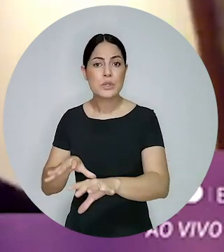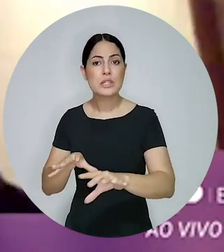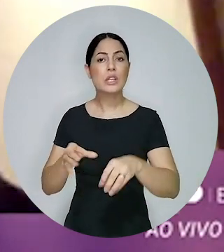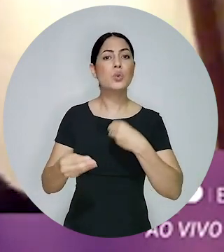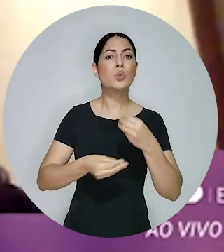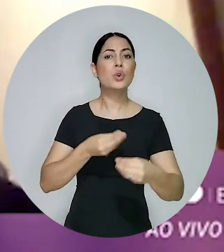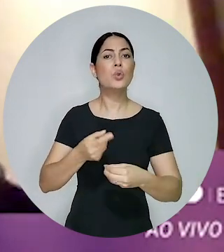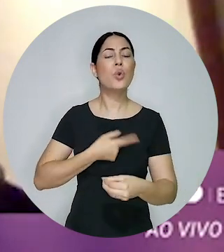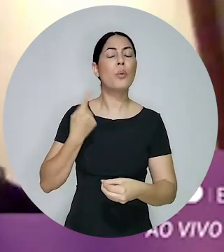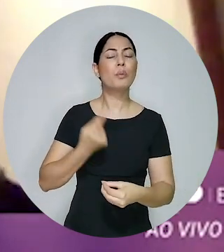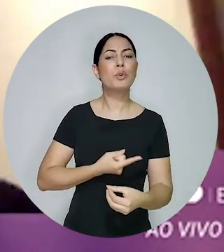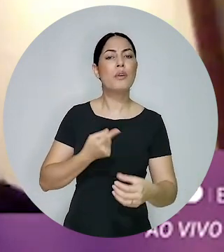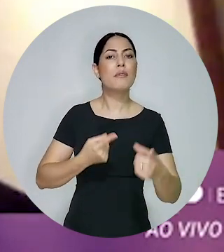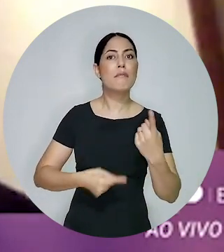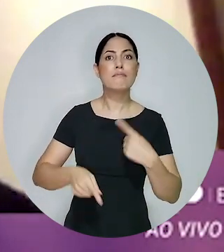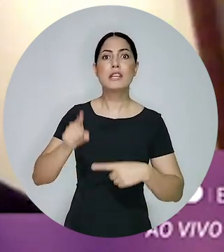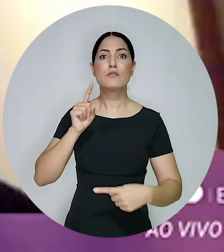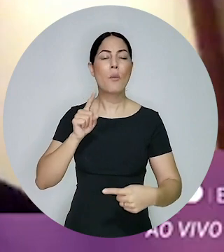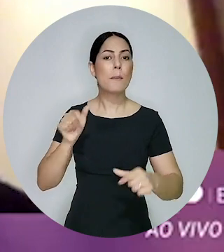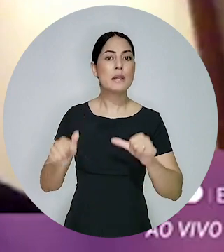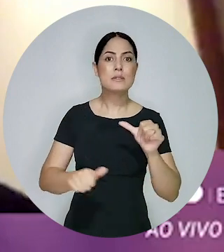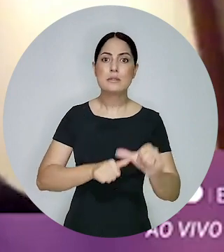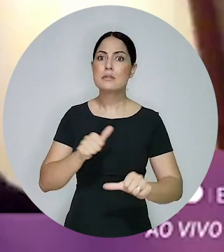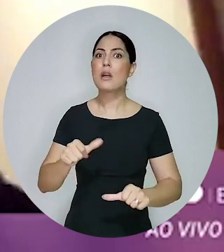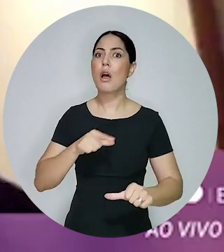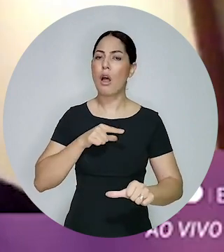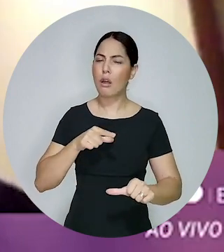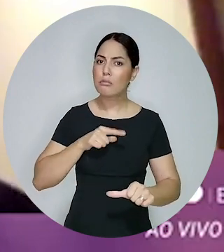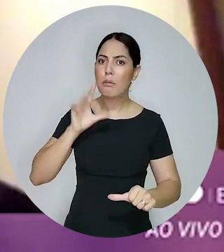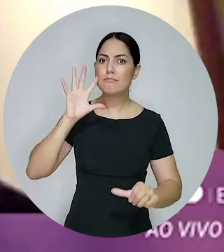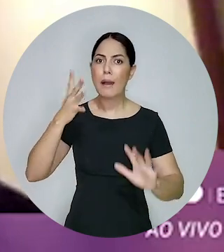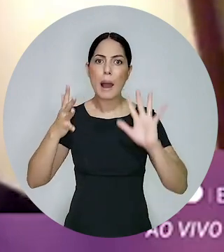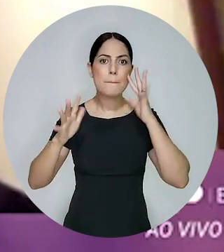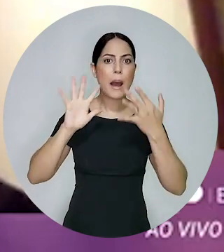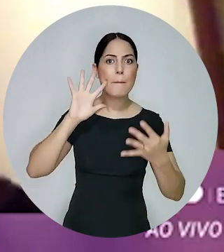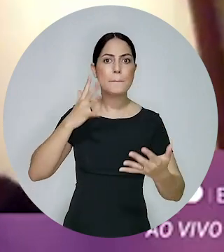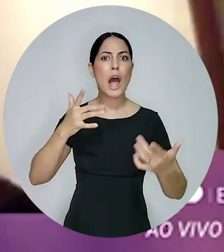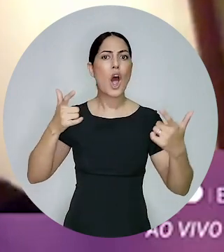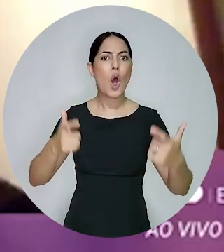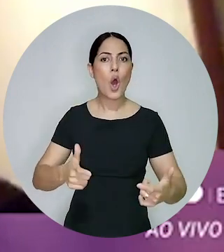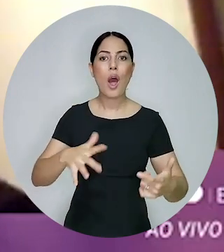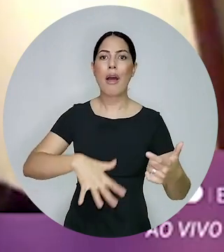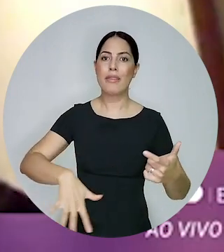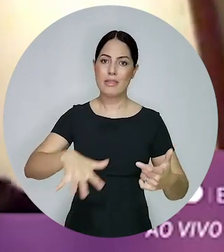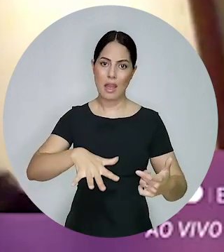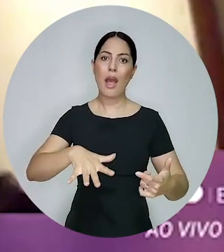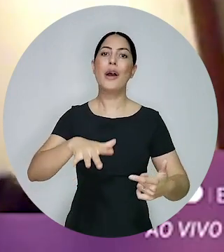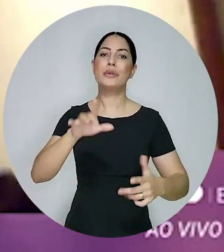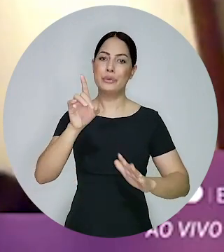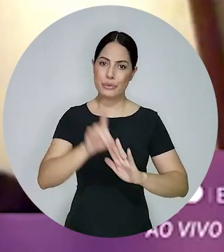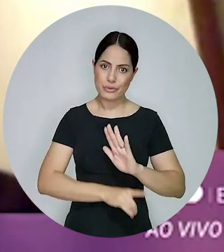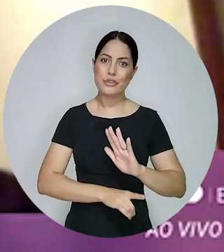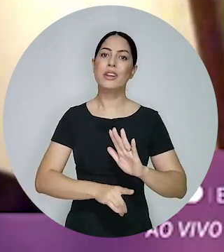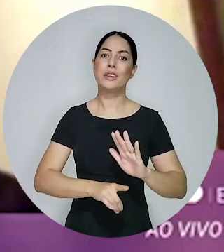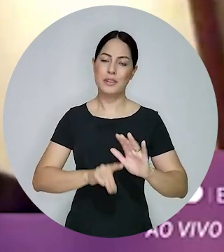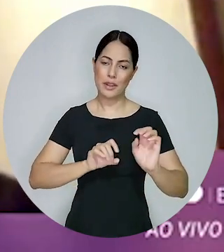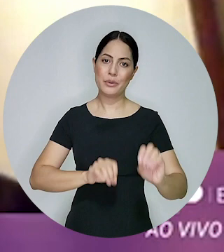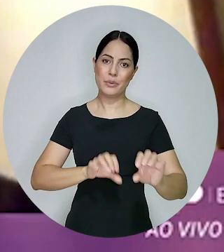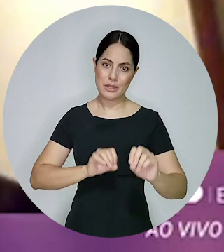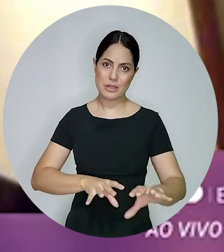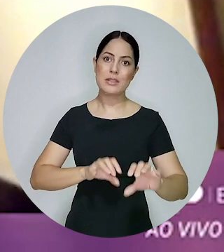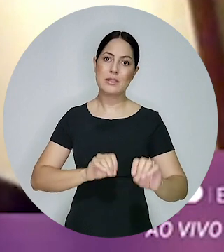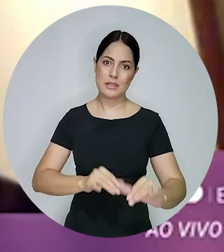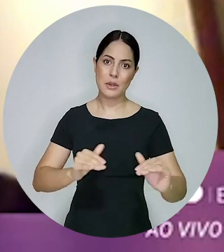ensino virtual e todas essas transformações e tendências que a gente tem visto dentro do ensino jurídico e das instituições de